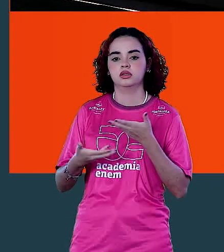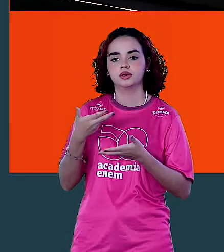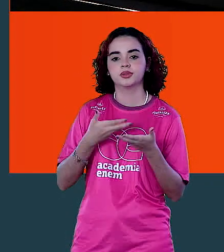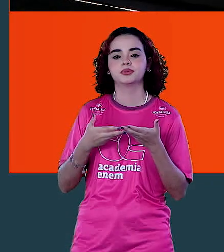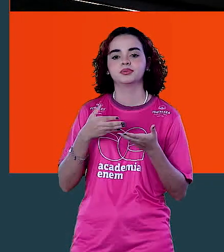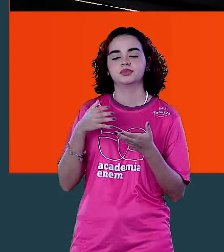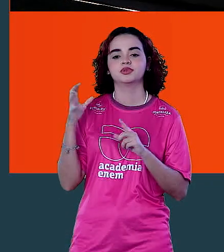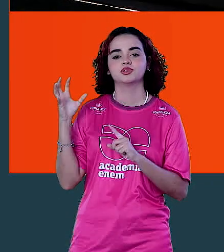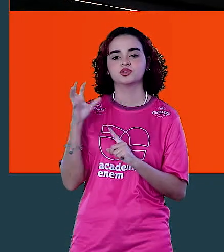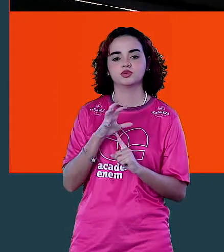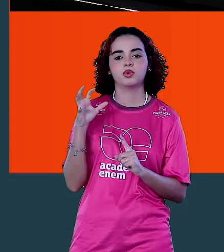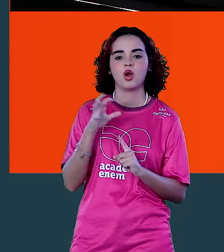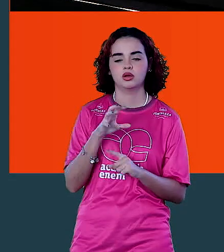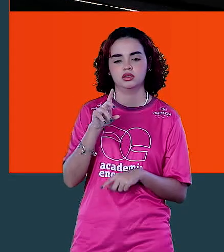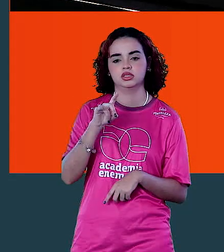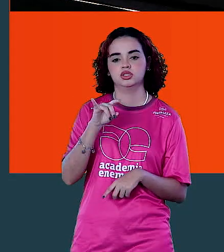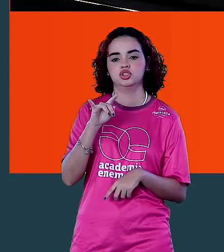Fechado?